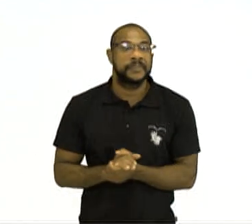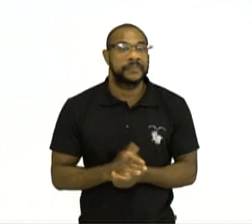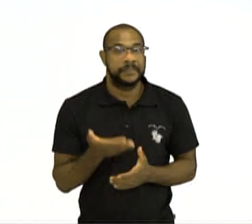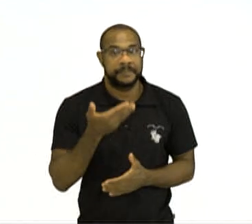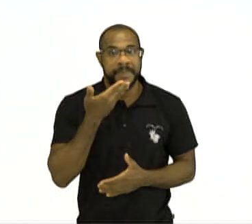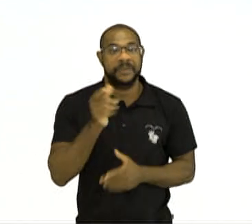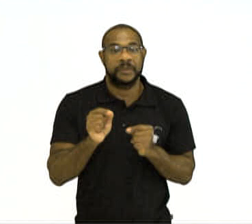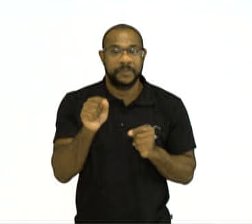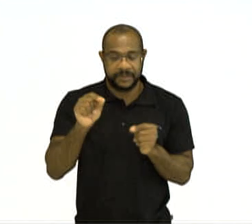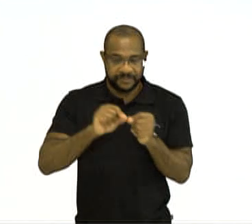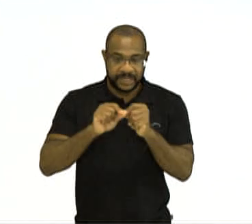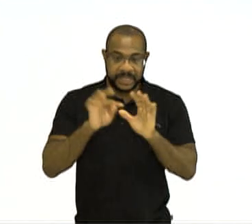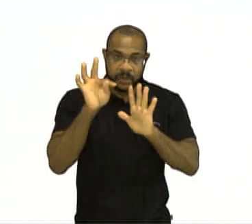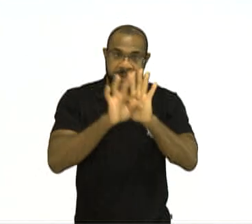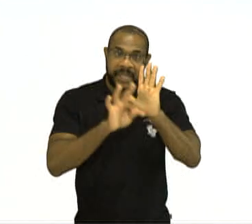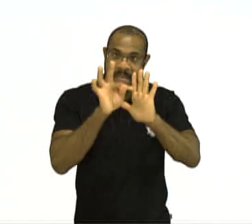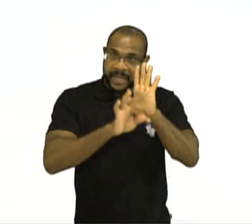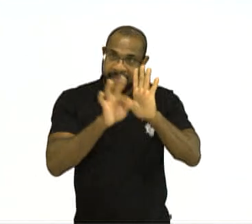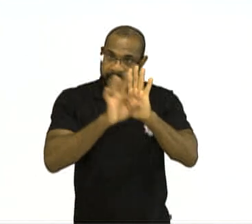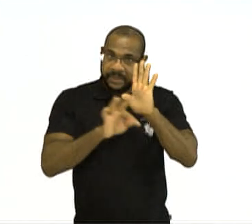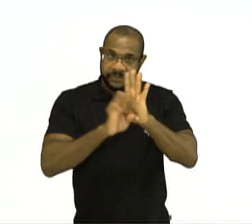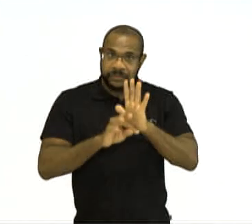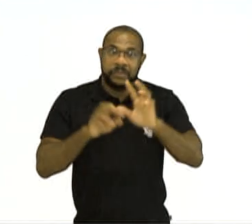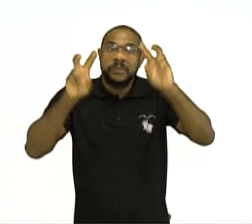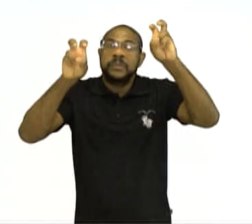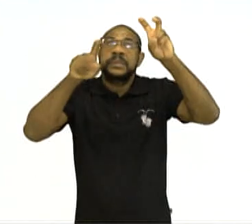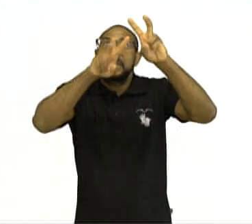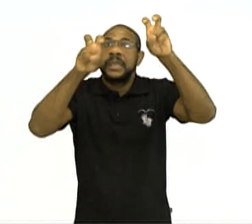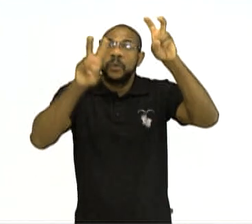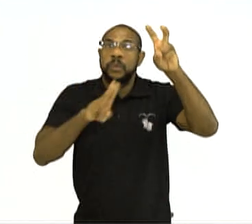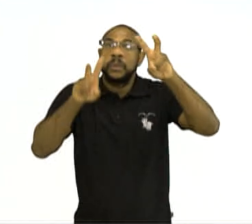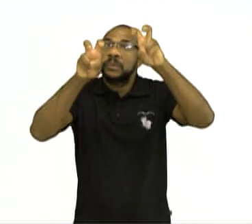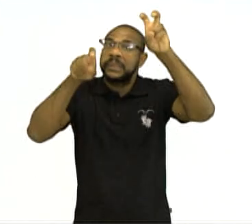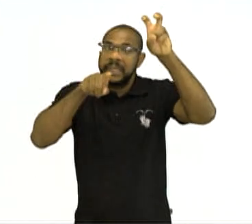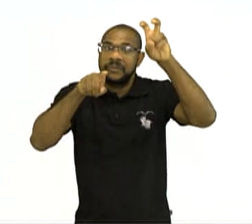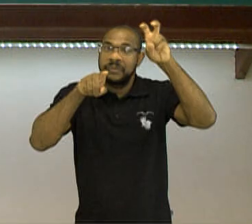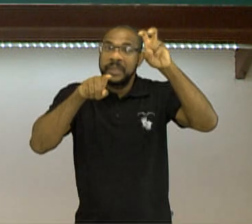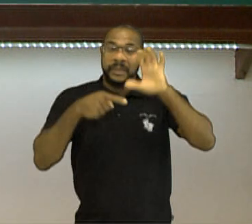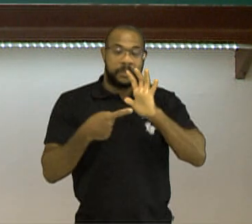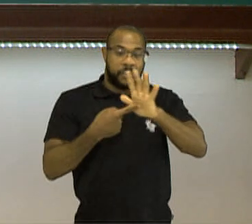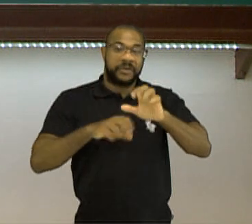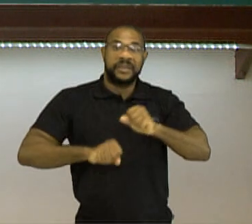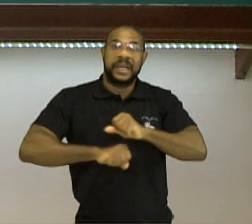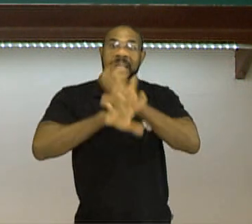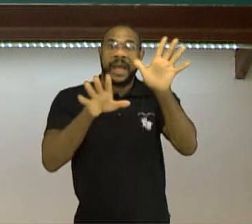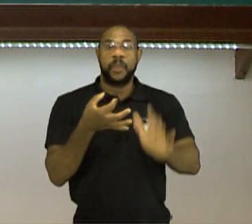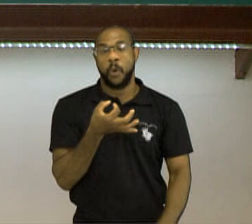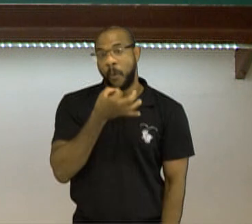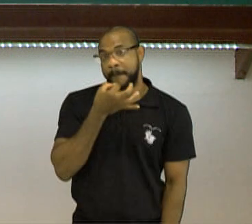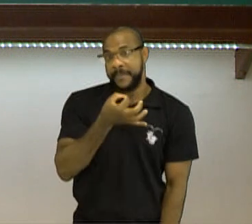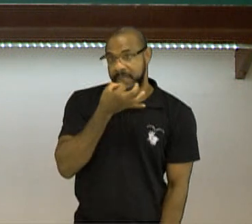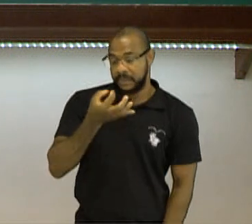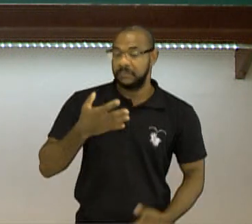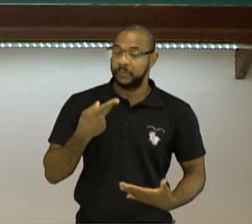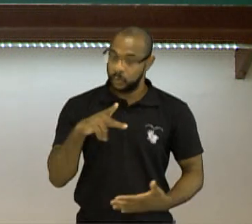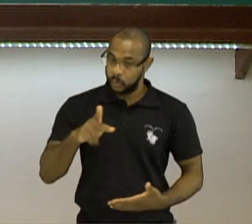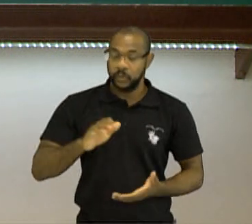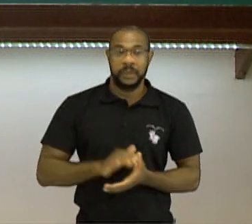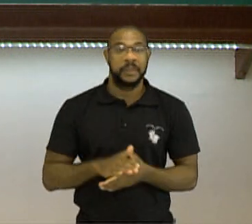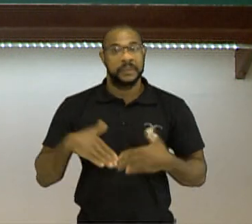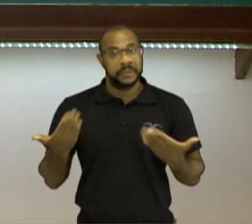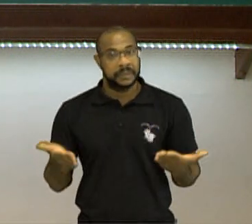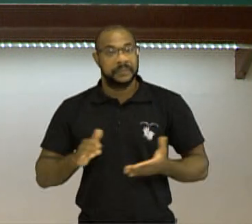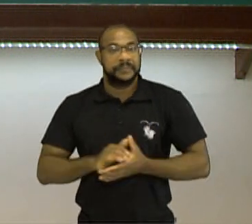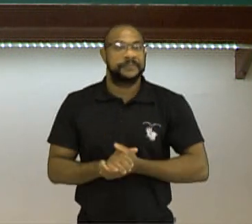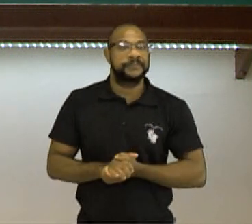estava pedindo para que você desenvolvesse um parágrafo sobre o tema, deixando clara a sua opinião, definindo já no começo qual era a sua